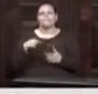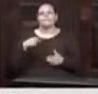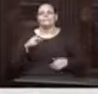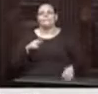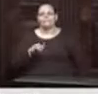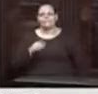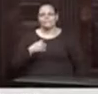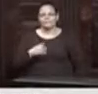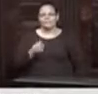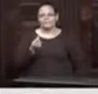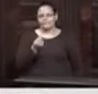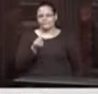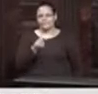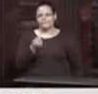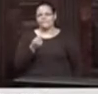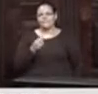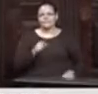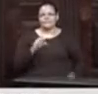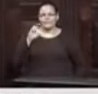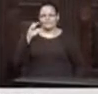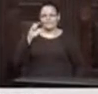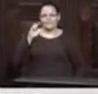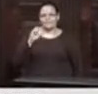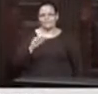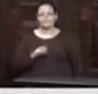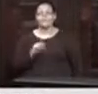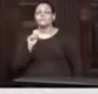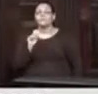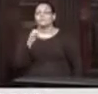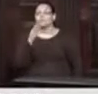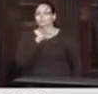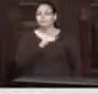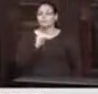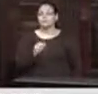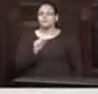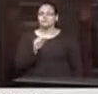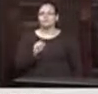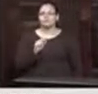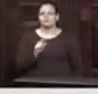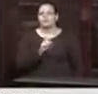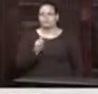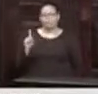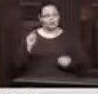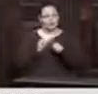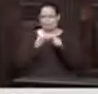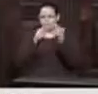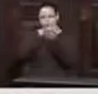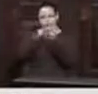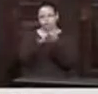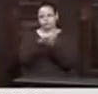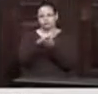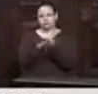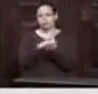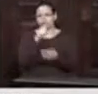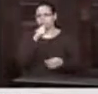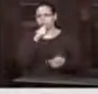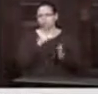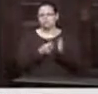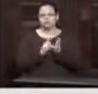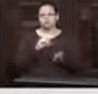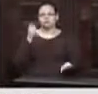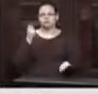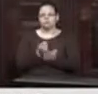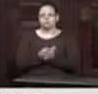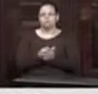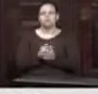adotados o valor de maior desconto. O que eu quero dizer com isso? Não se faça nada sem antes